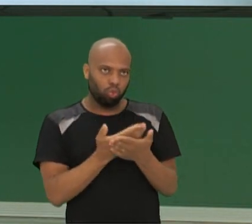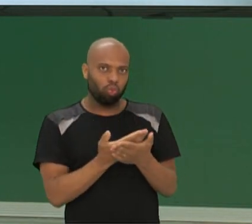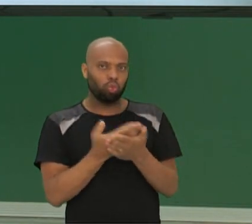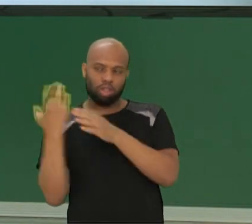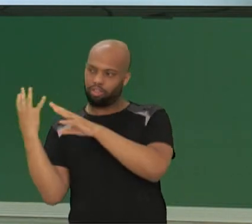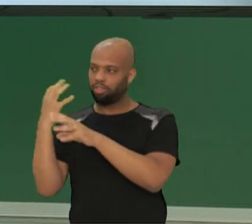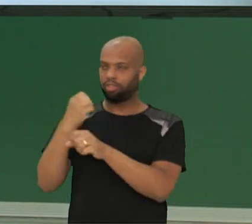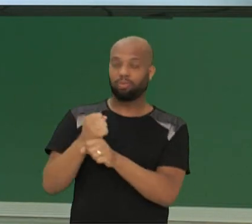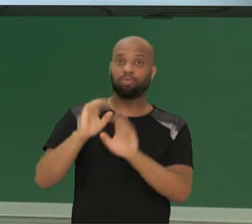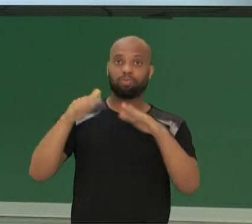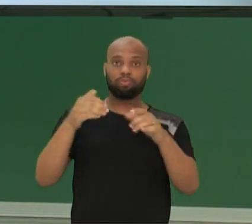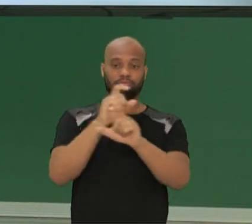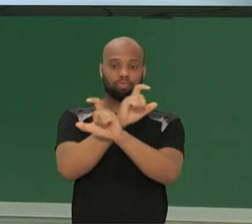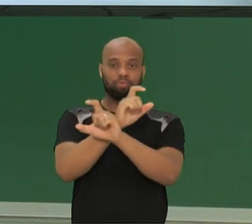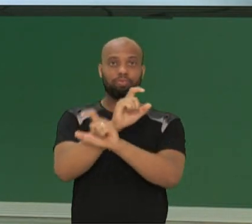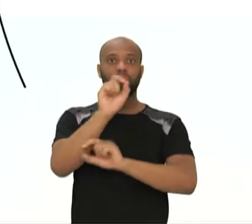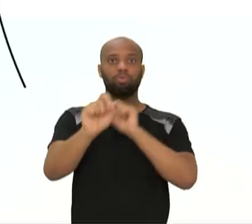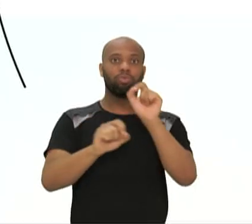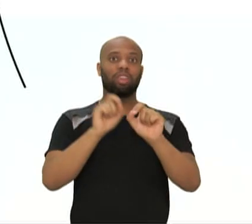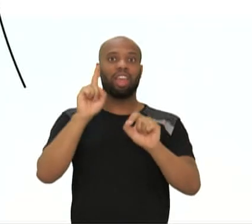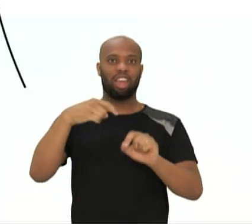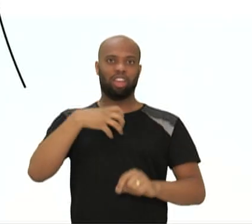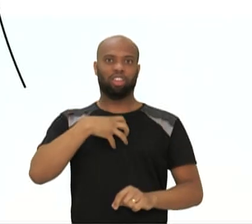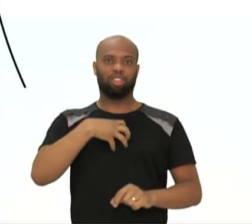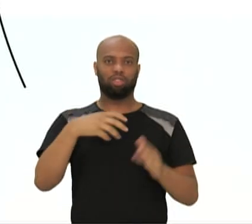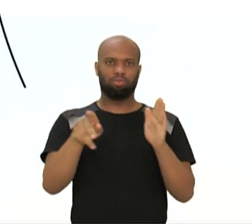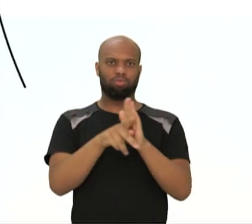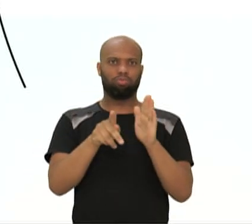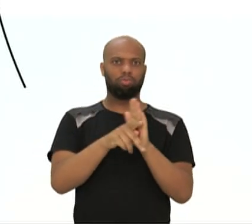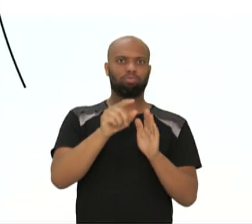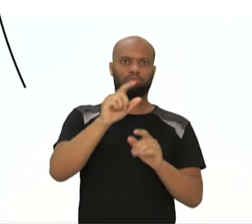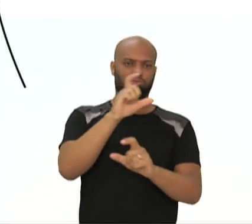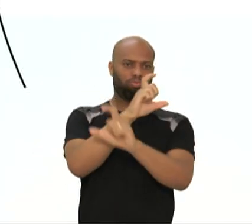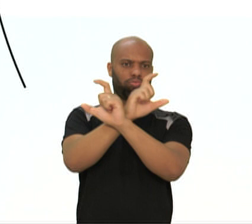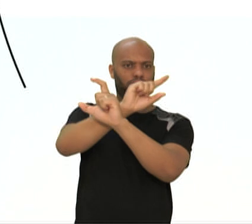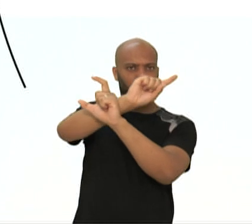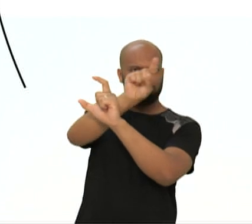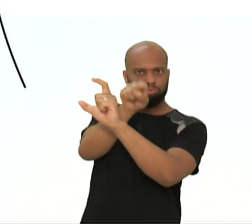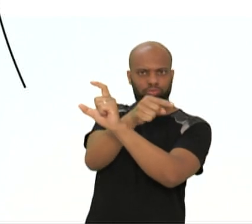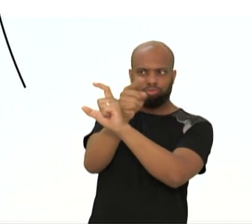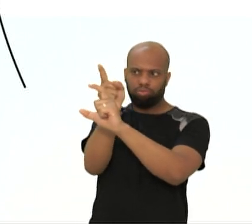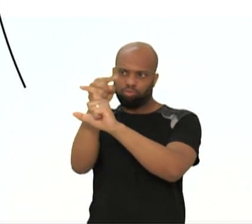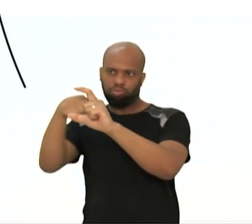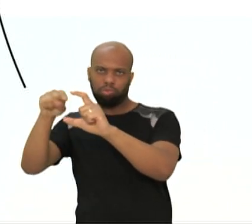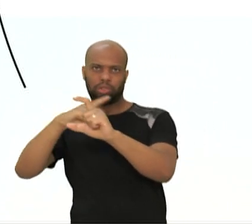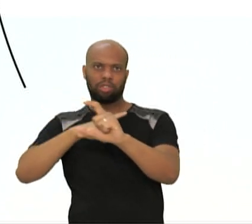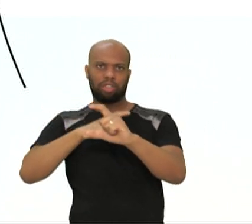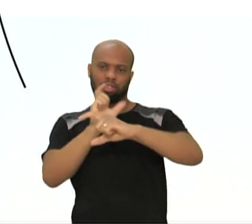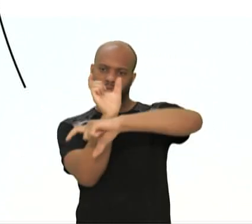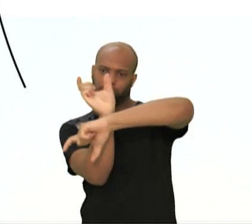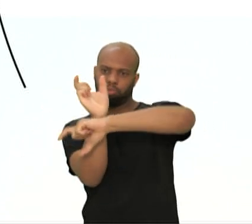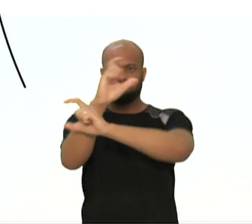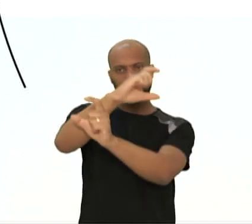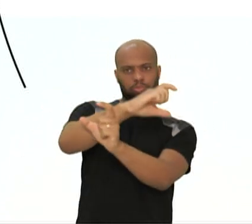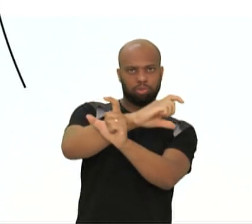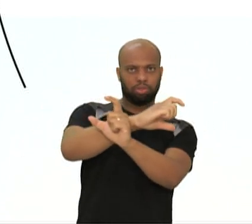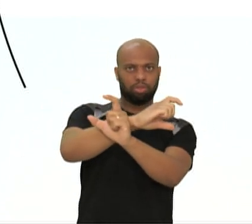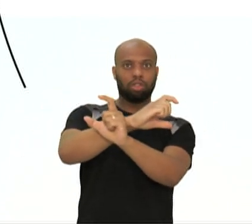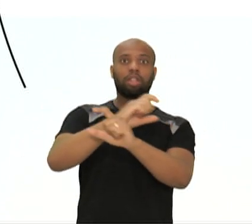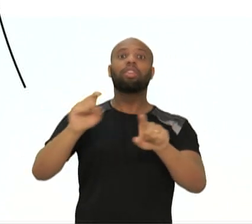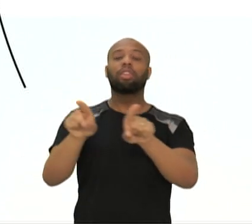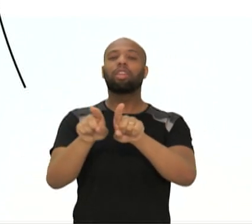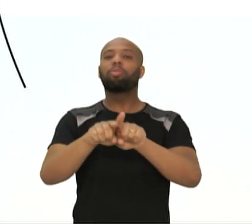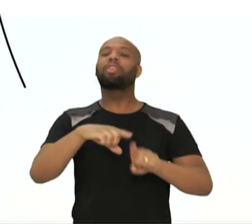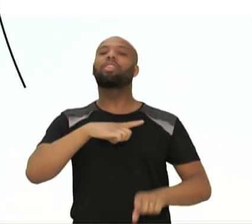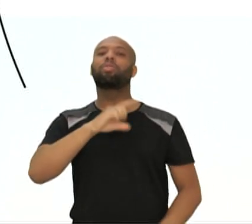as hipérboles são curvas abertas, em sentidos contrários e simétricas, e elas têm